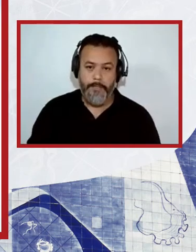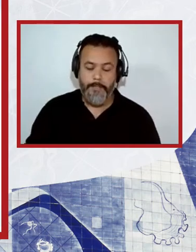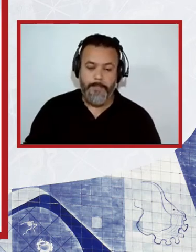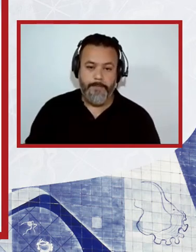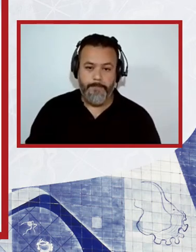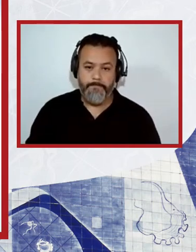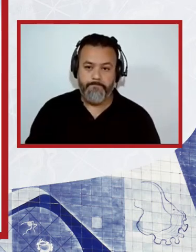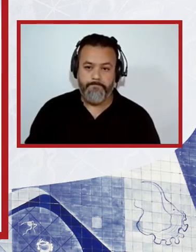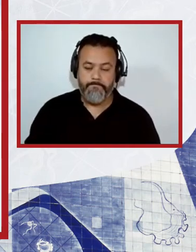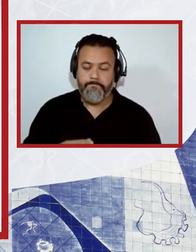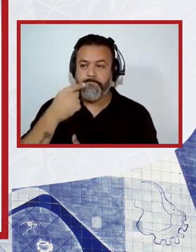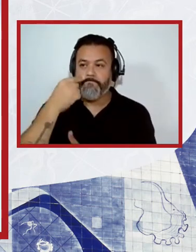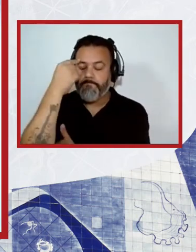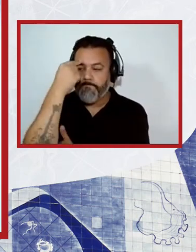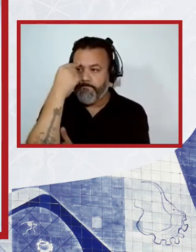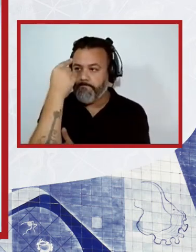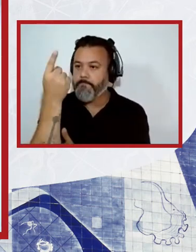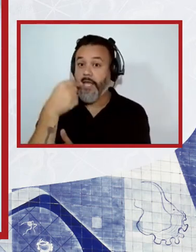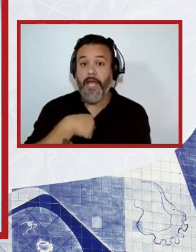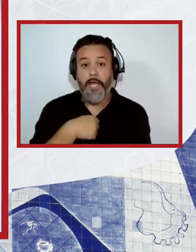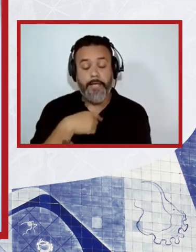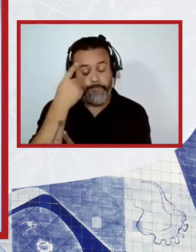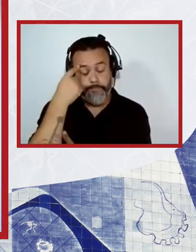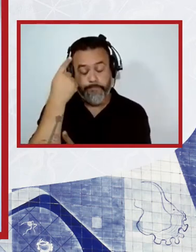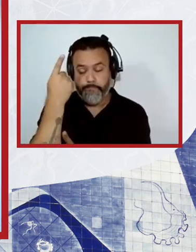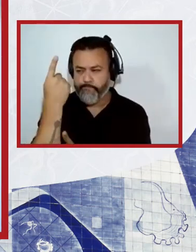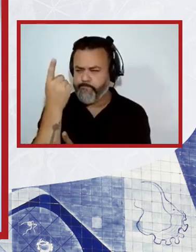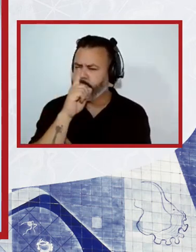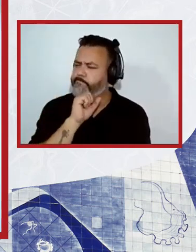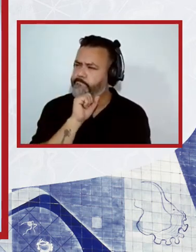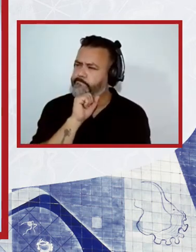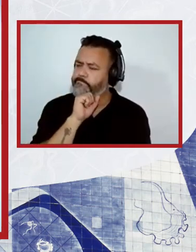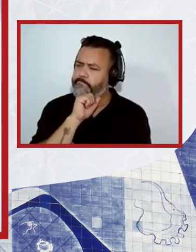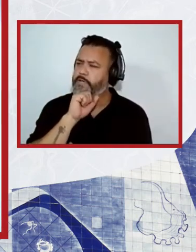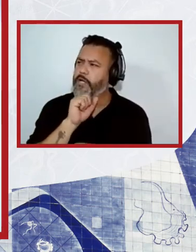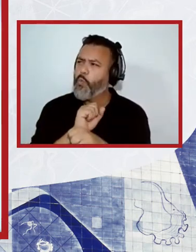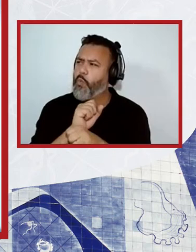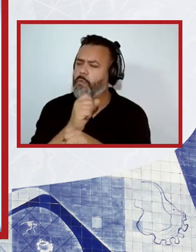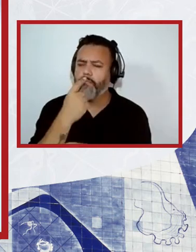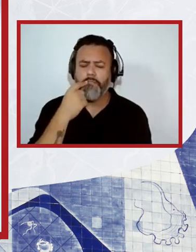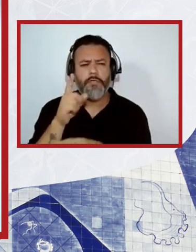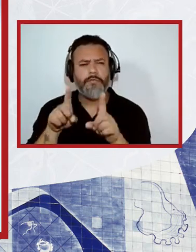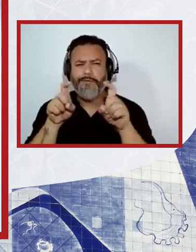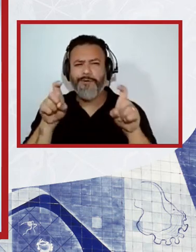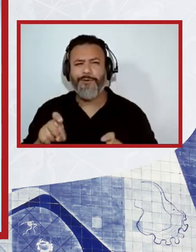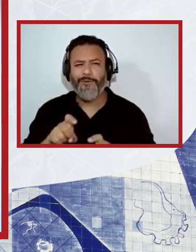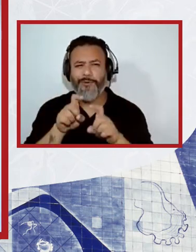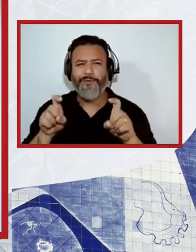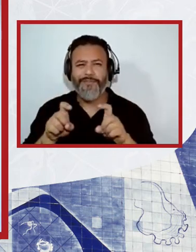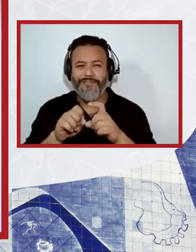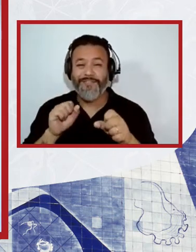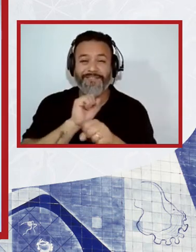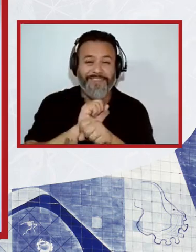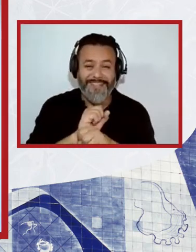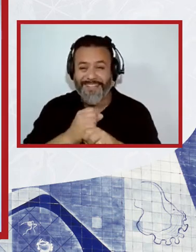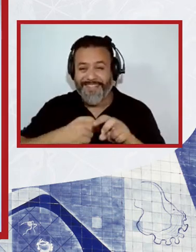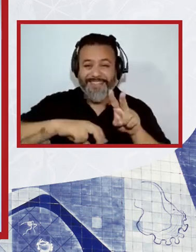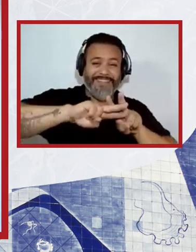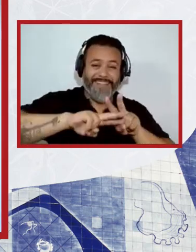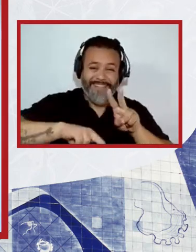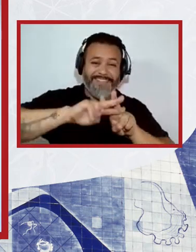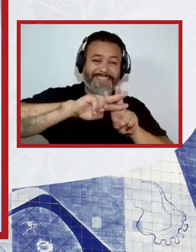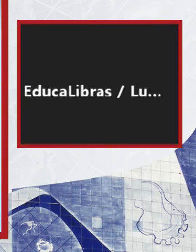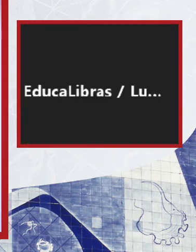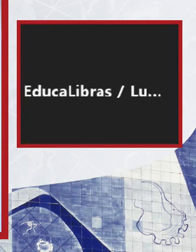E aí eu pensei, eu parei aqui, porque o meu computador começou a falar, tá, gente? Aí eu quis interromper.